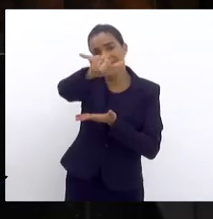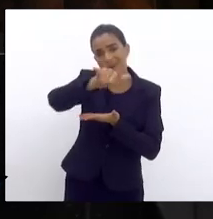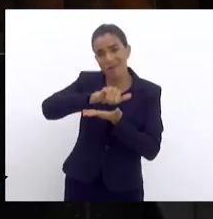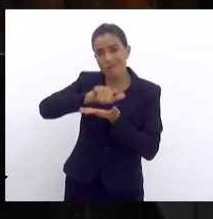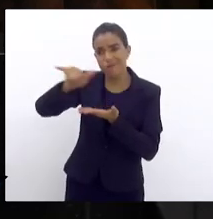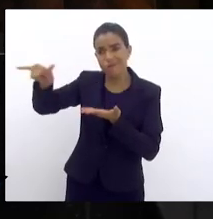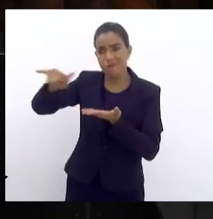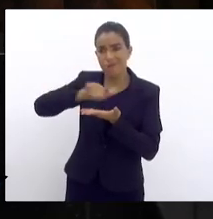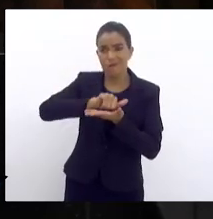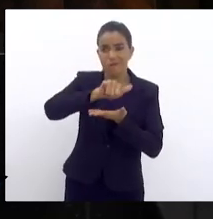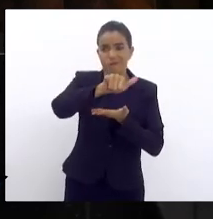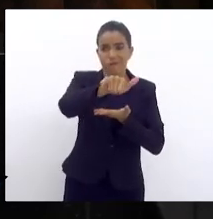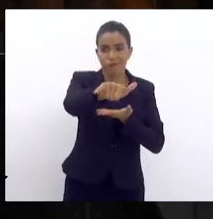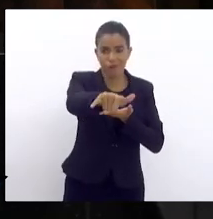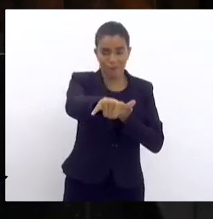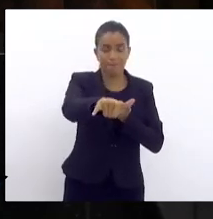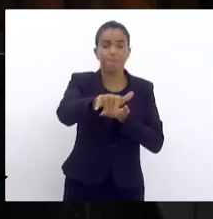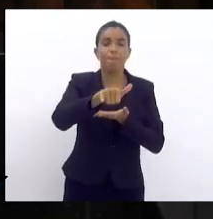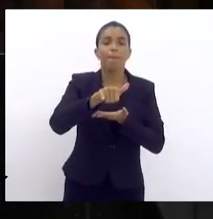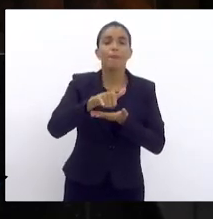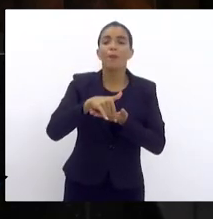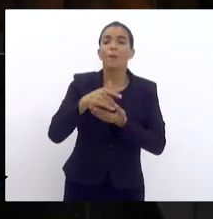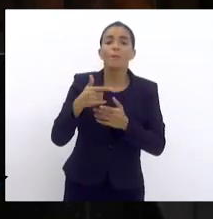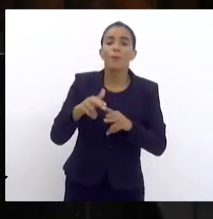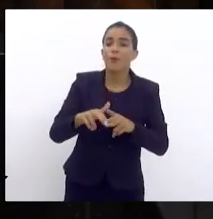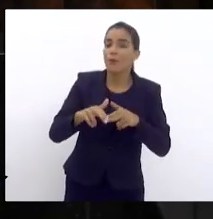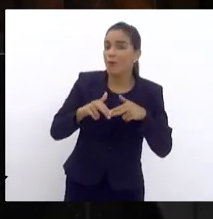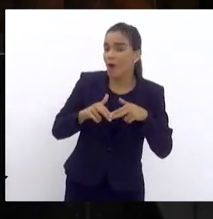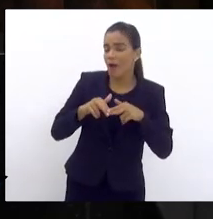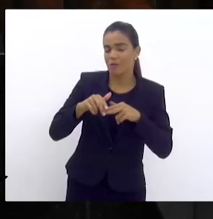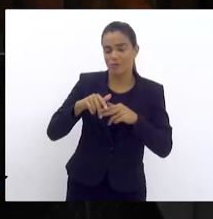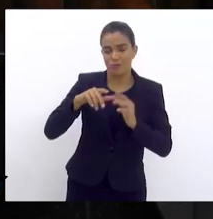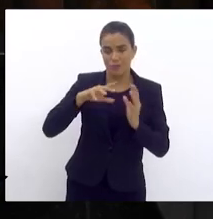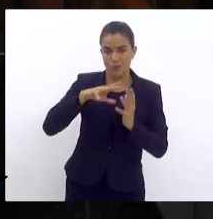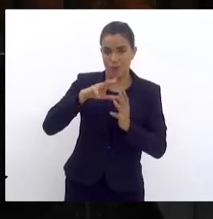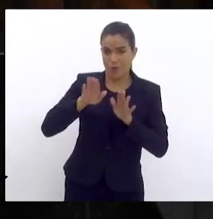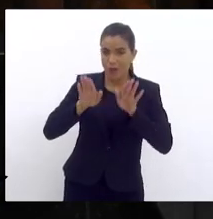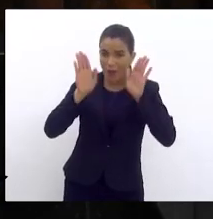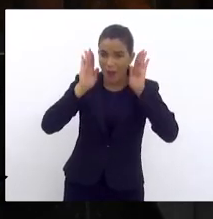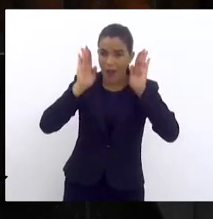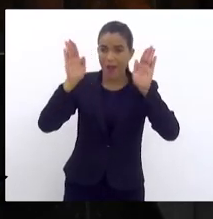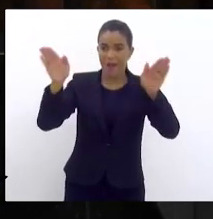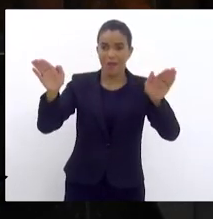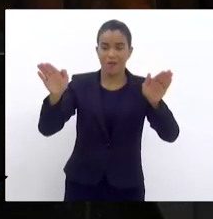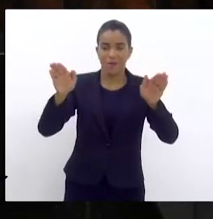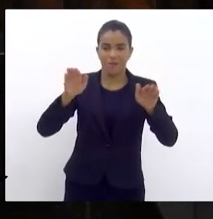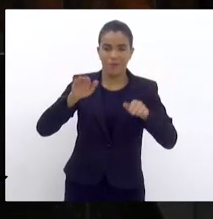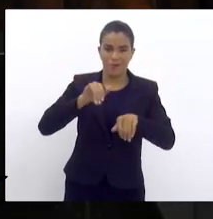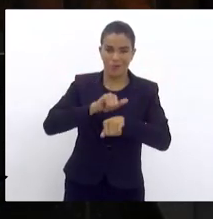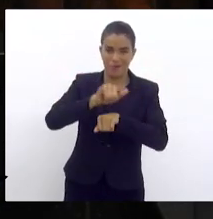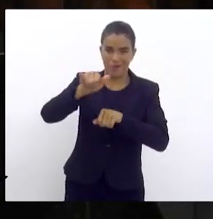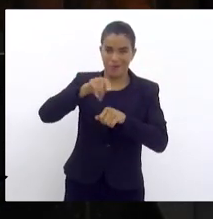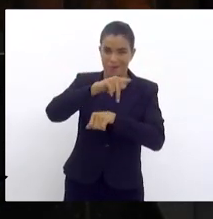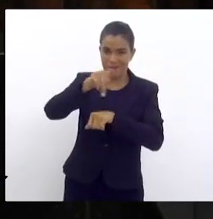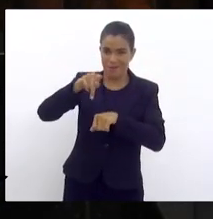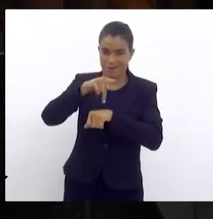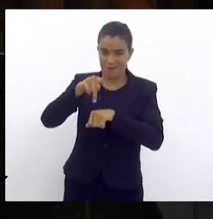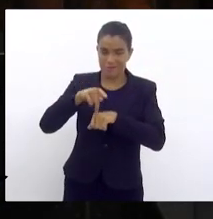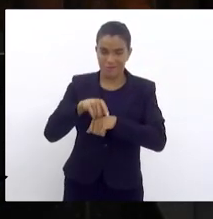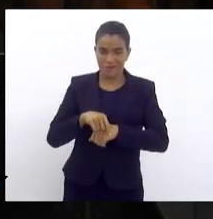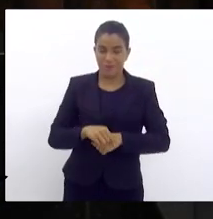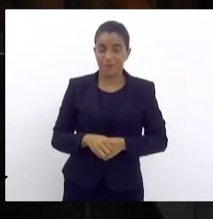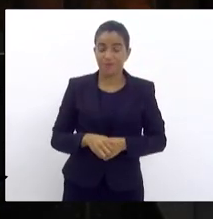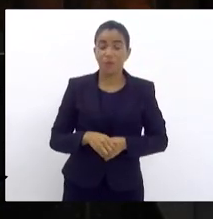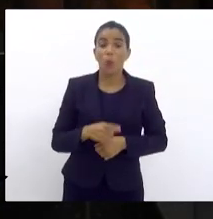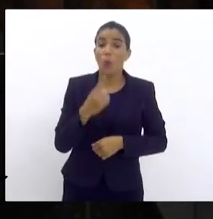em detrimento do Aeroporto Internacional do Galeão depois de um ano e meio